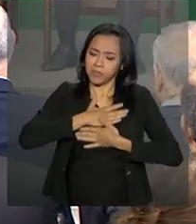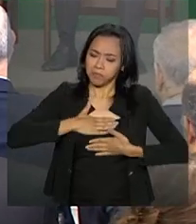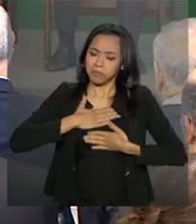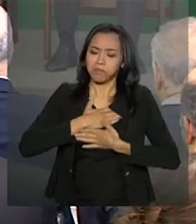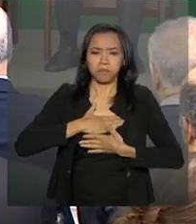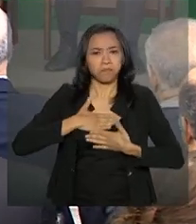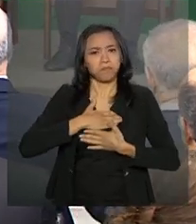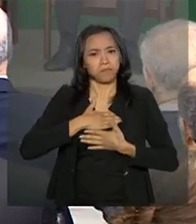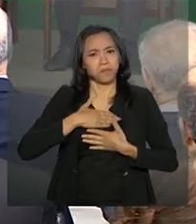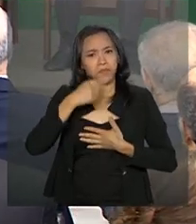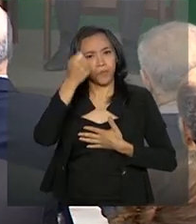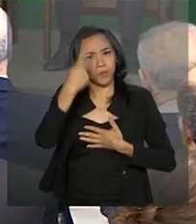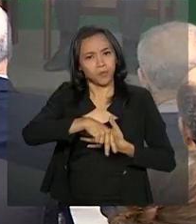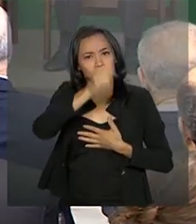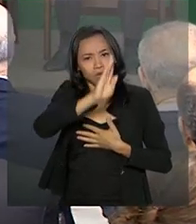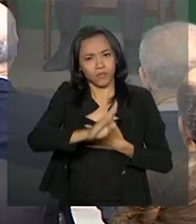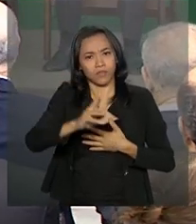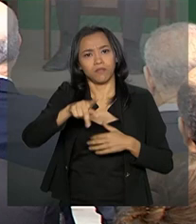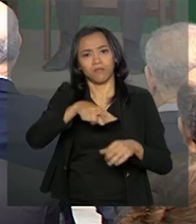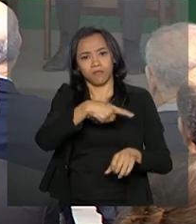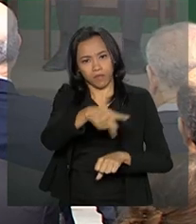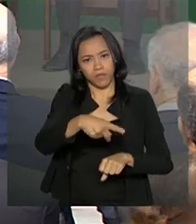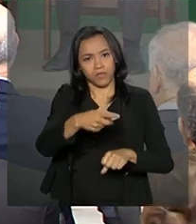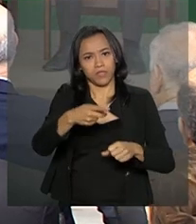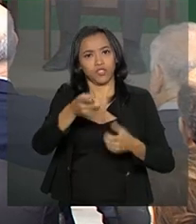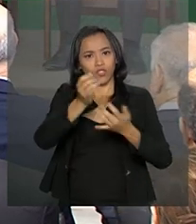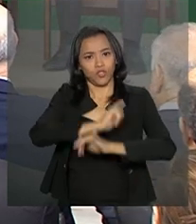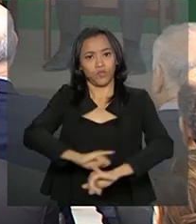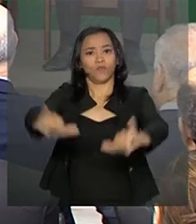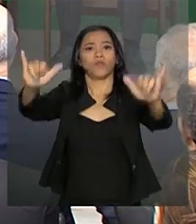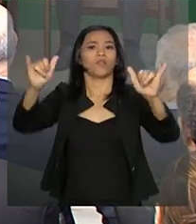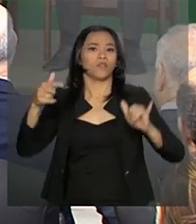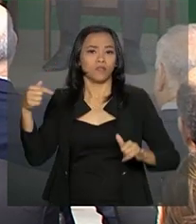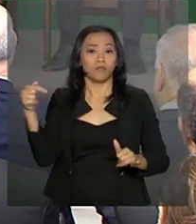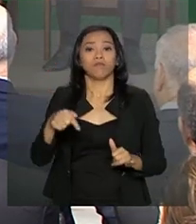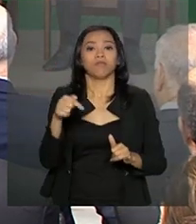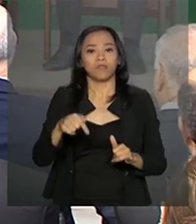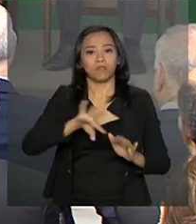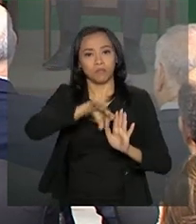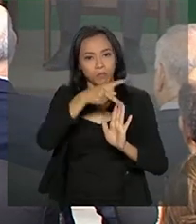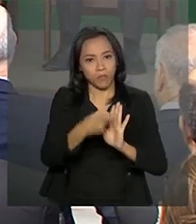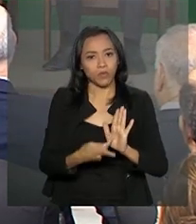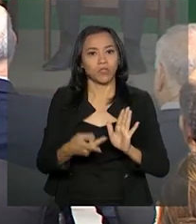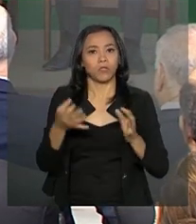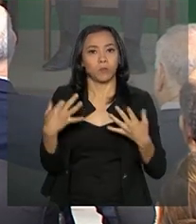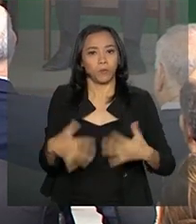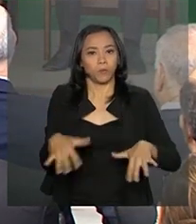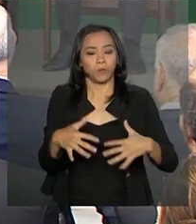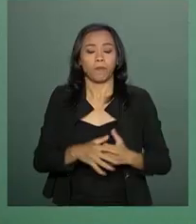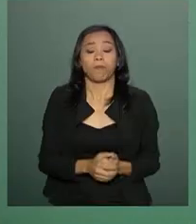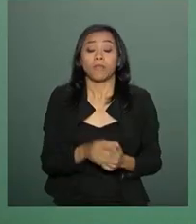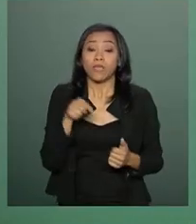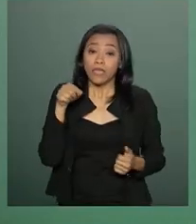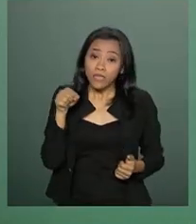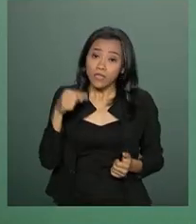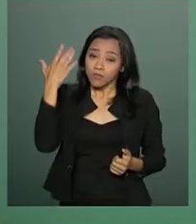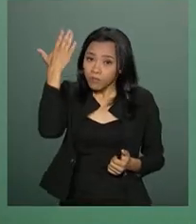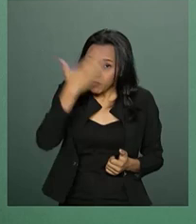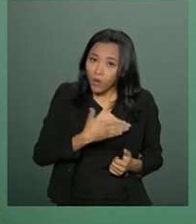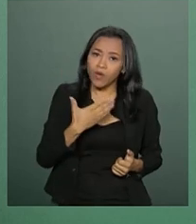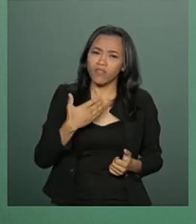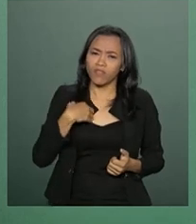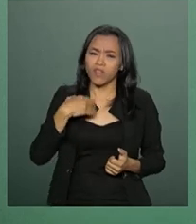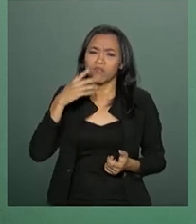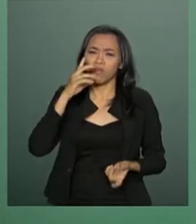sermos os receptores digamos assim deste grande empreendimento e isto vem comprovar grega que em breve